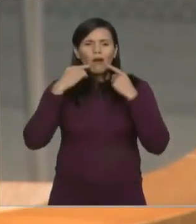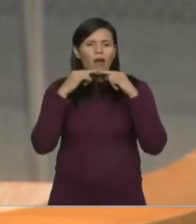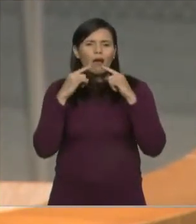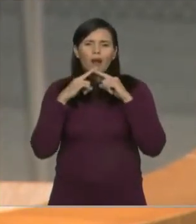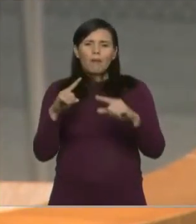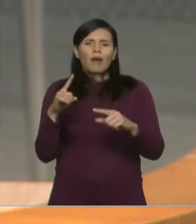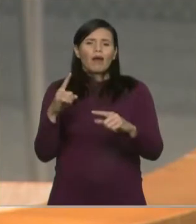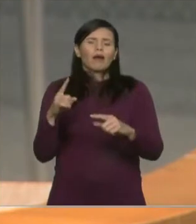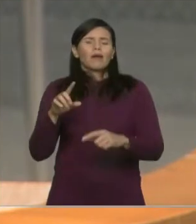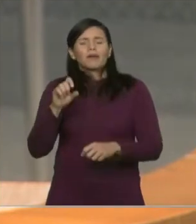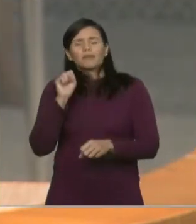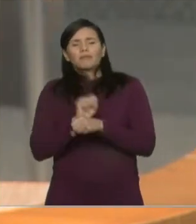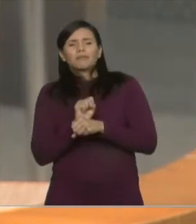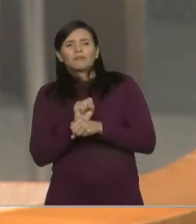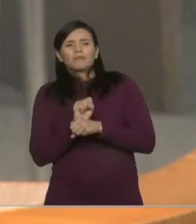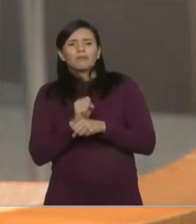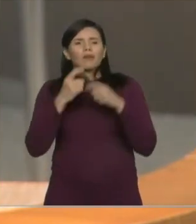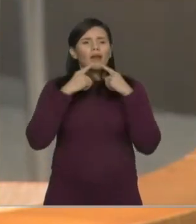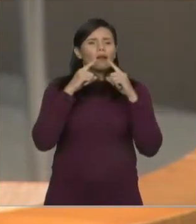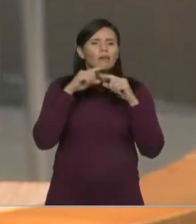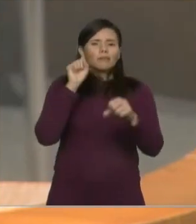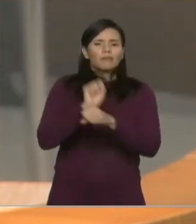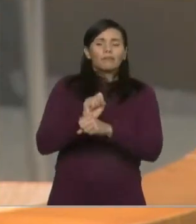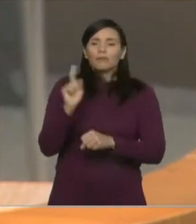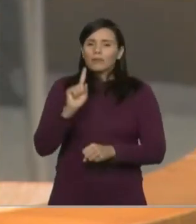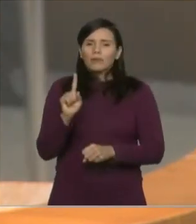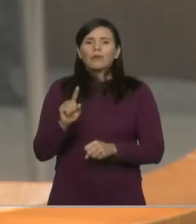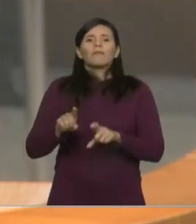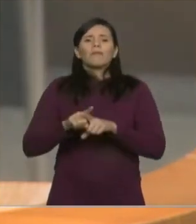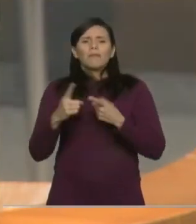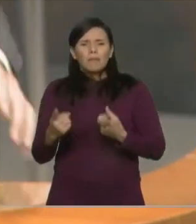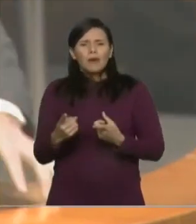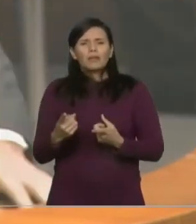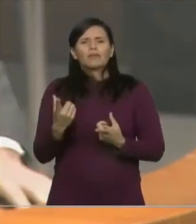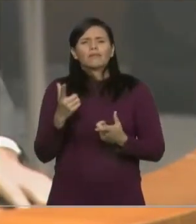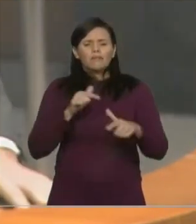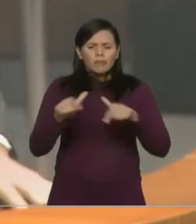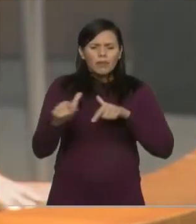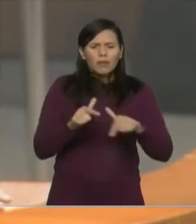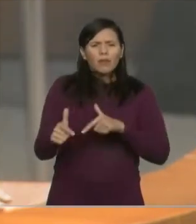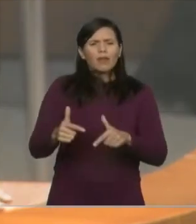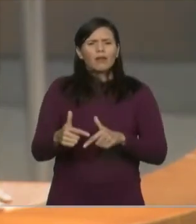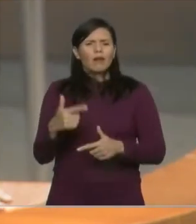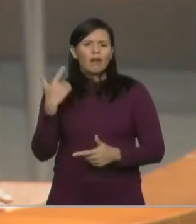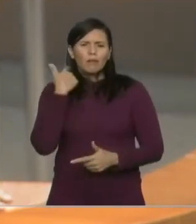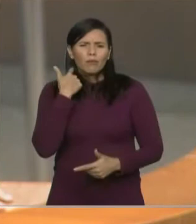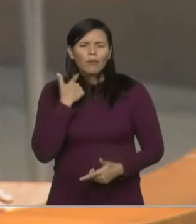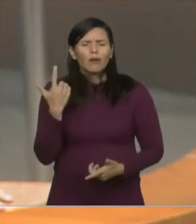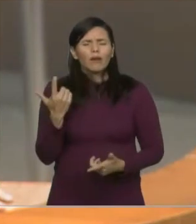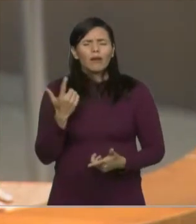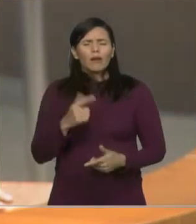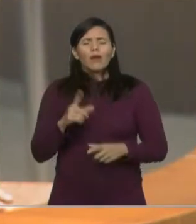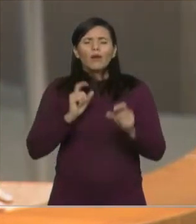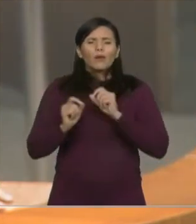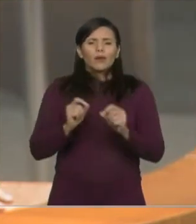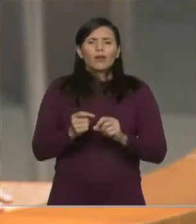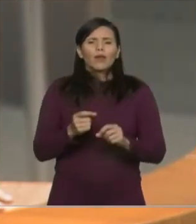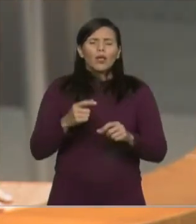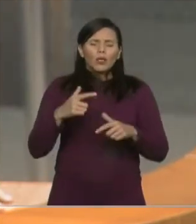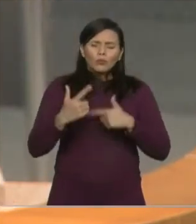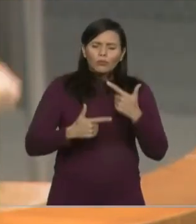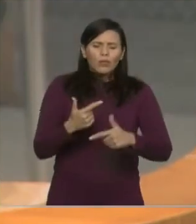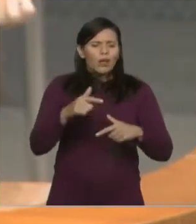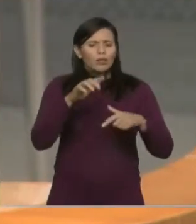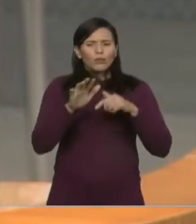retórica, mas apresentando propostas e trabalhando para que essas propostas fossem concretizadas. Nesses postos de atendimento do Viva e do